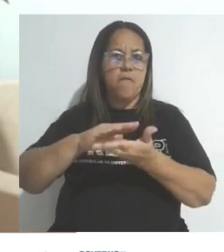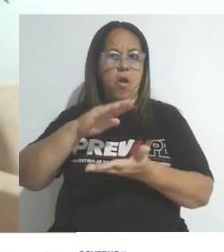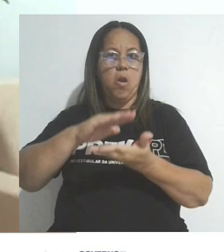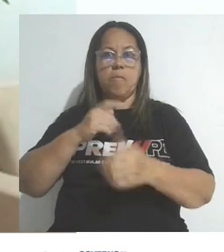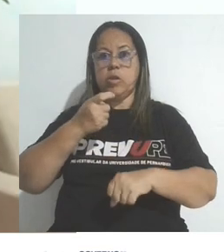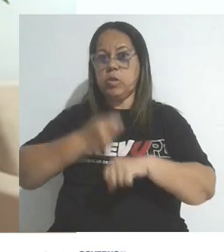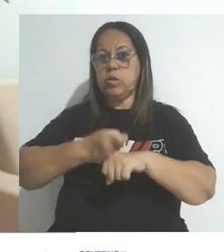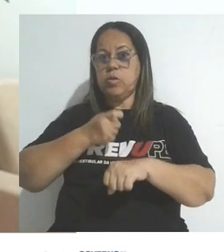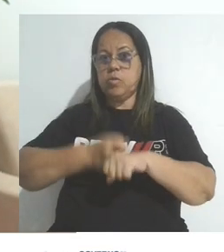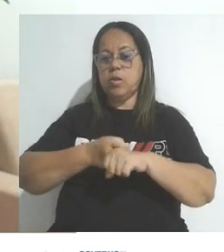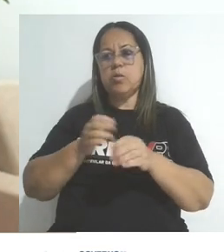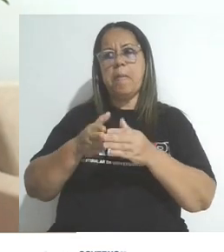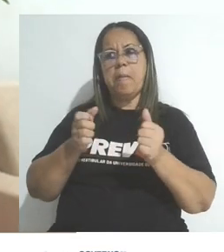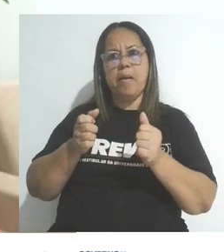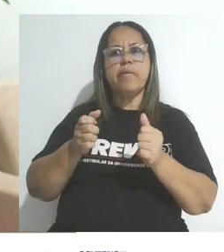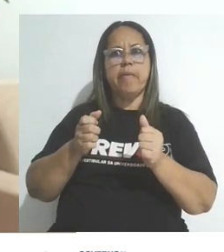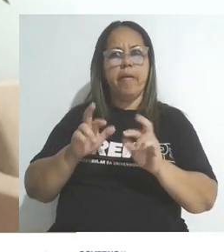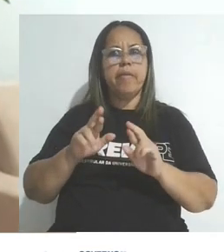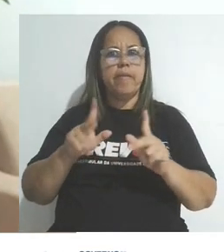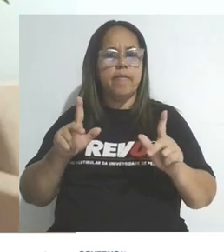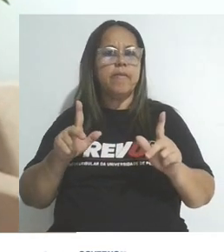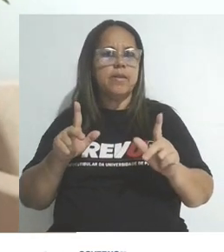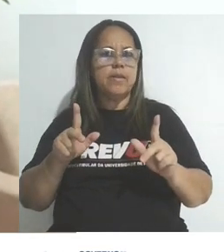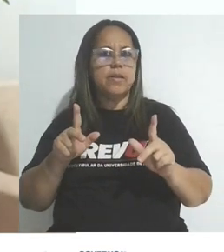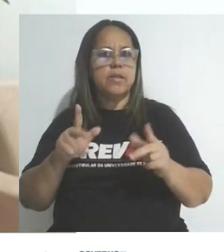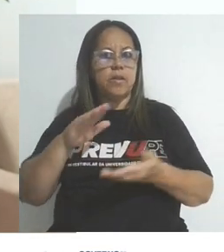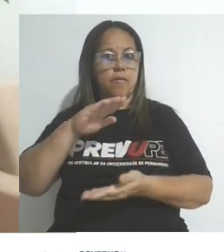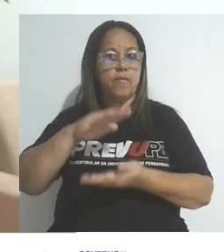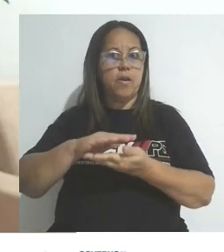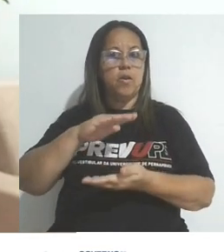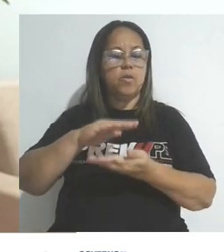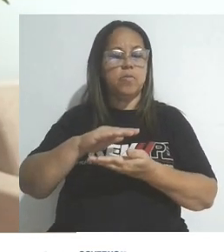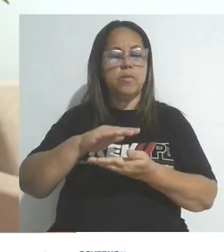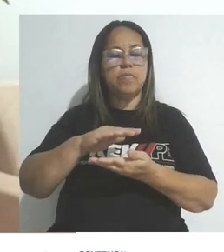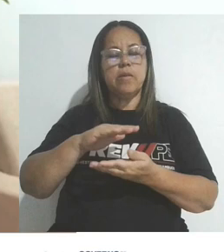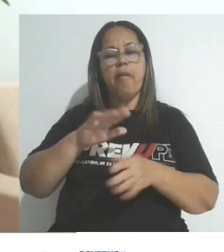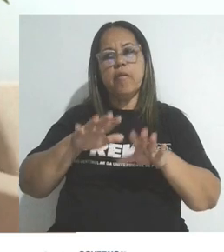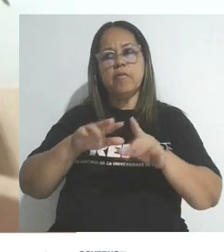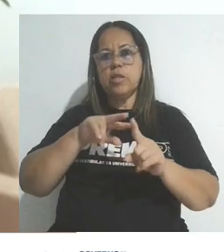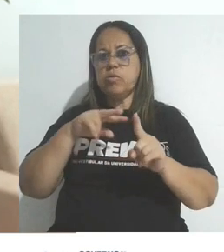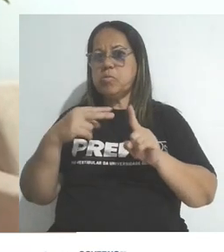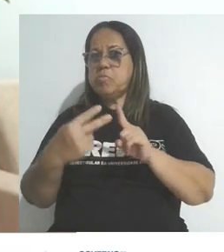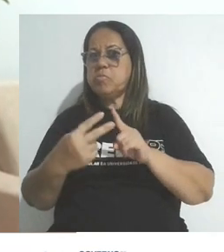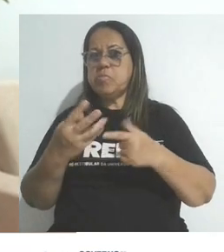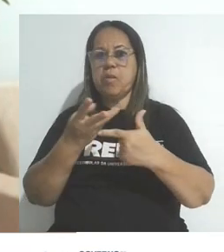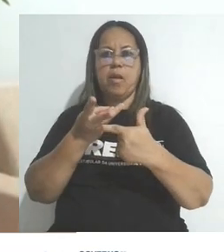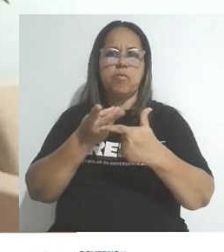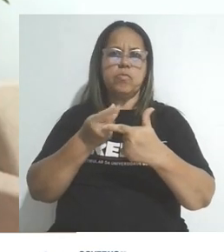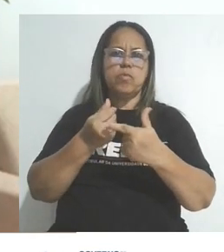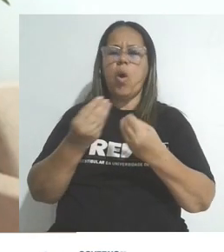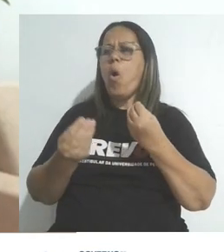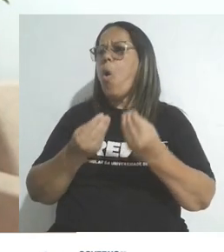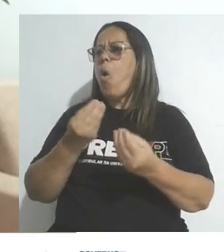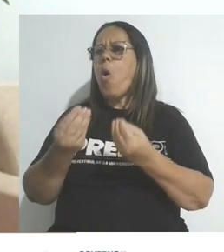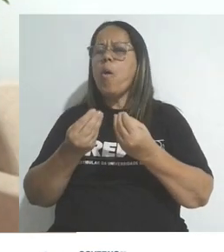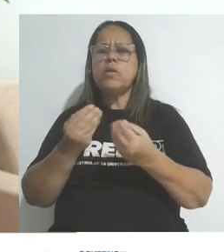sólidos pede-se a diferença entre volumes, muitas vezes dentro de uma perspectiva algébrica. Como é que seria o